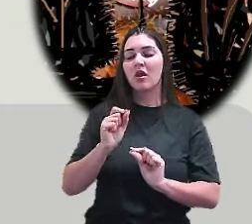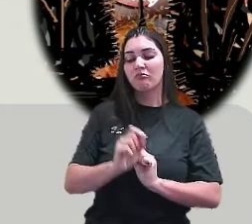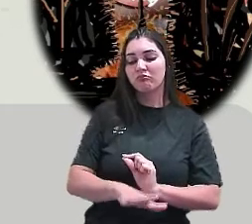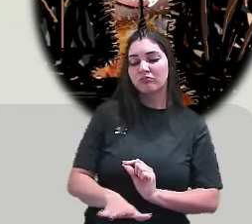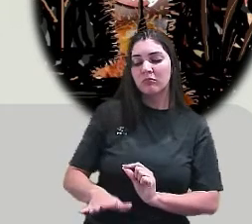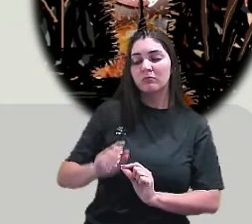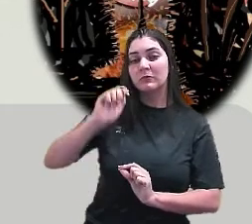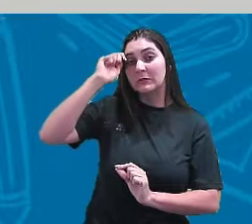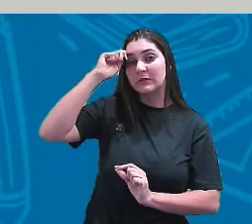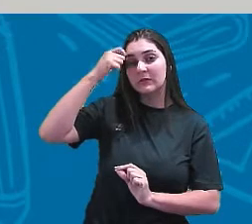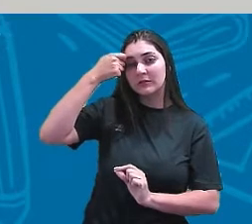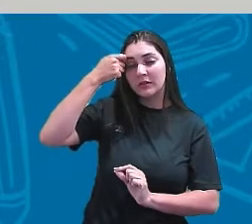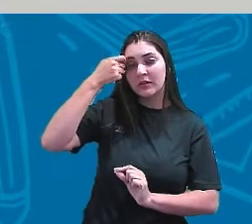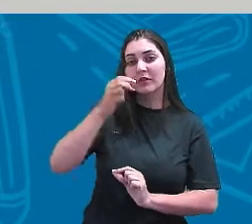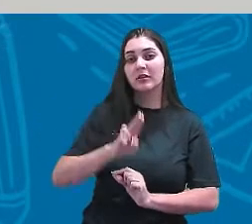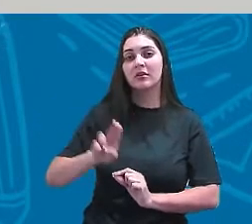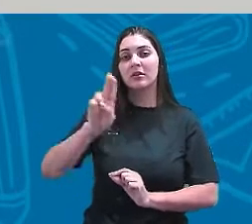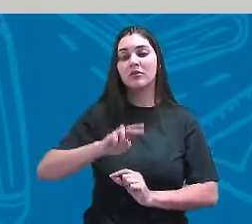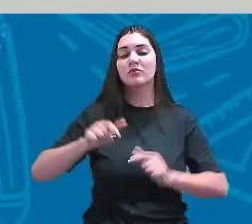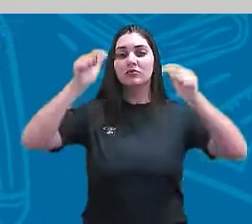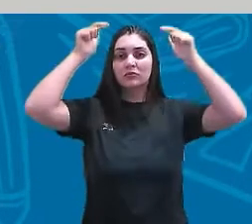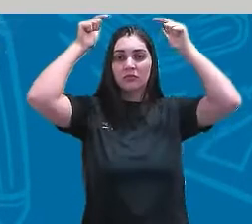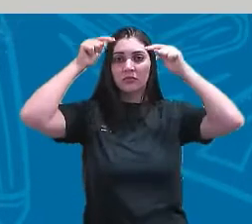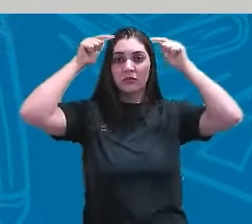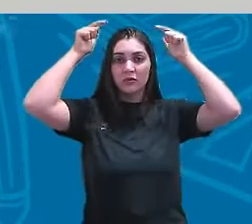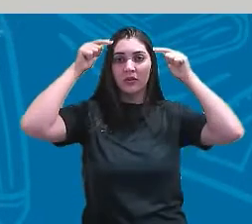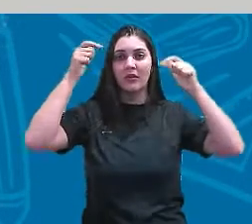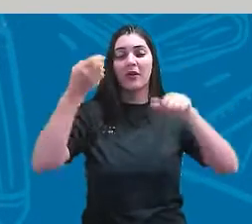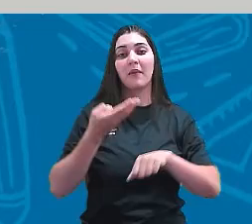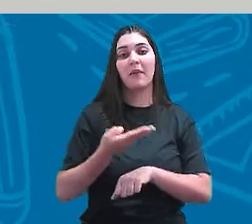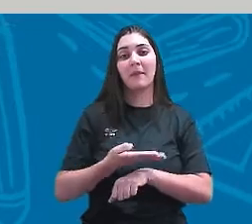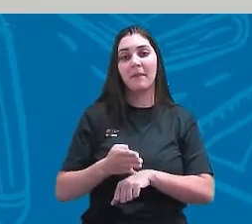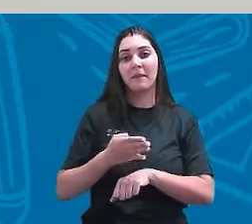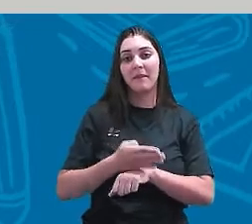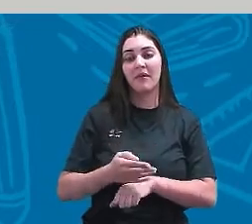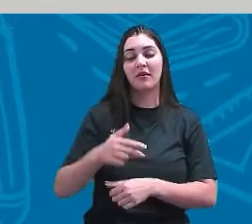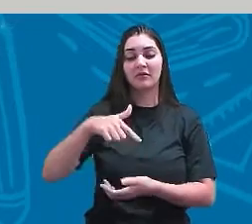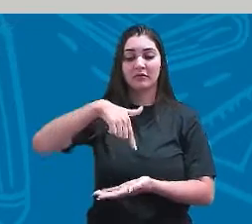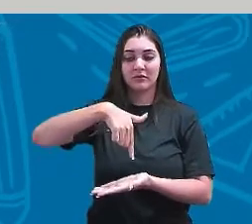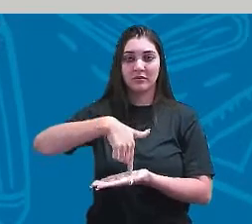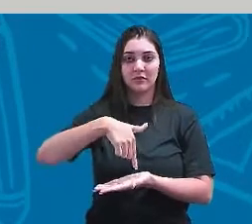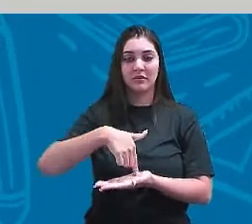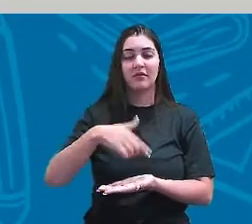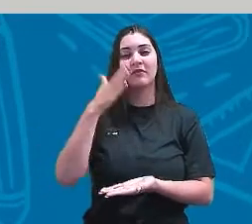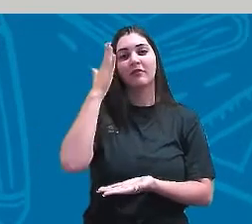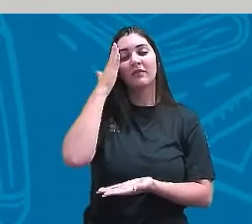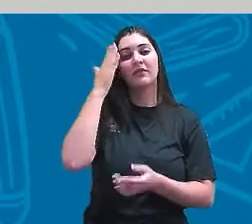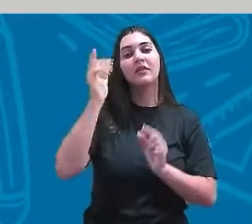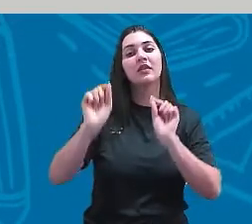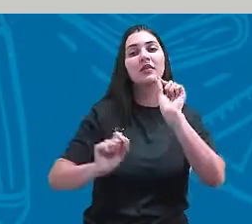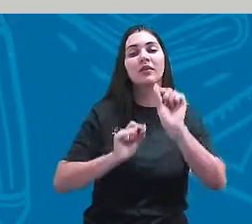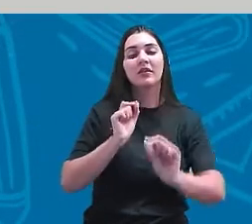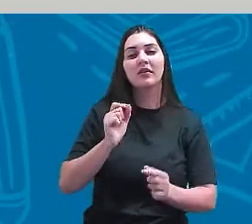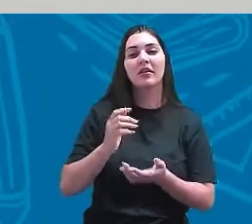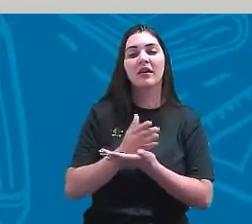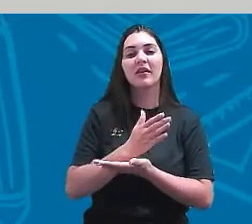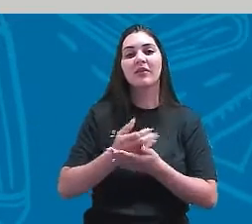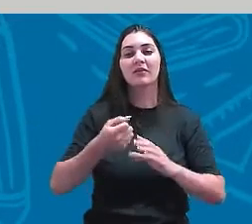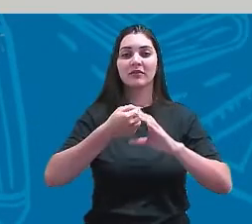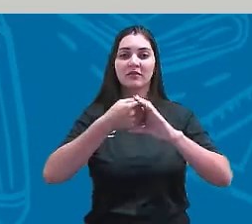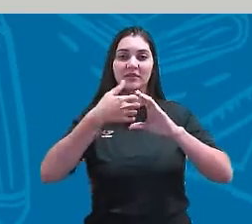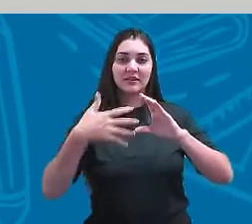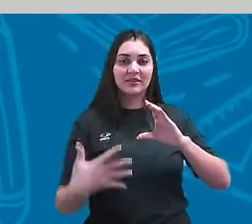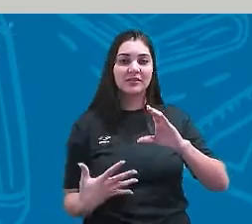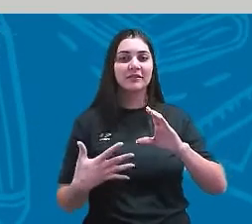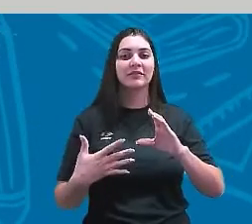criança negra que usa um gorrinho branco de um pé só. Então, vamos compreender que alguém com essas